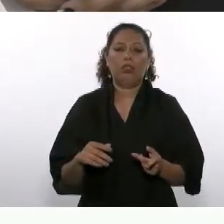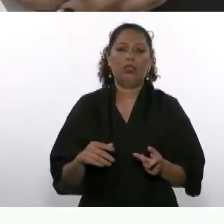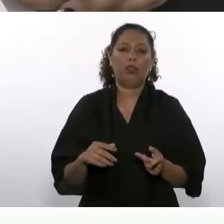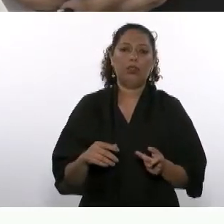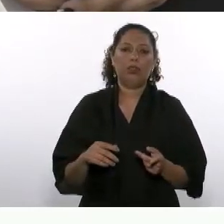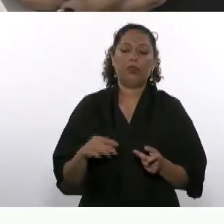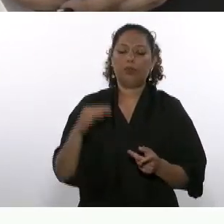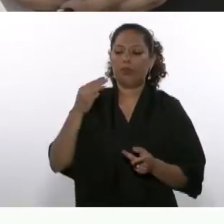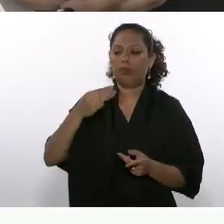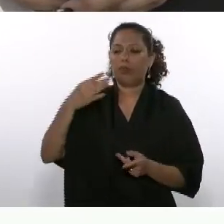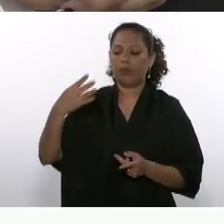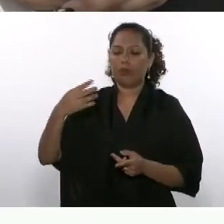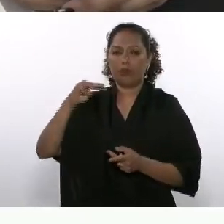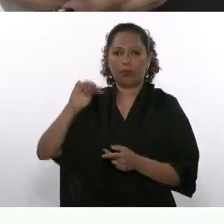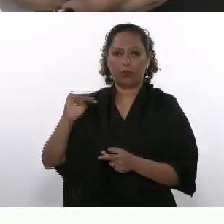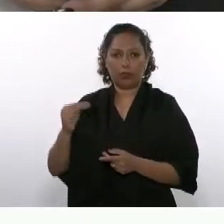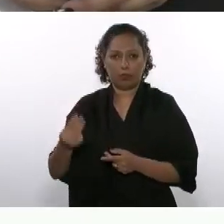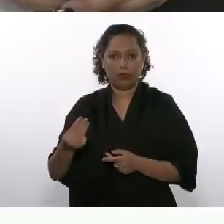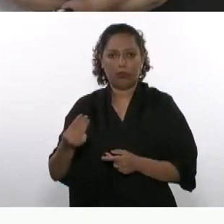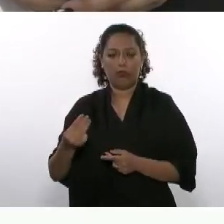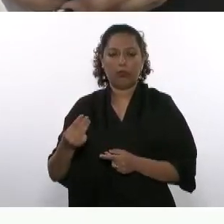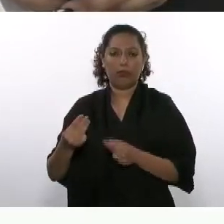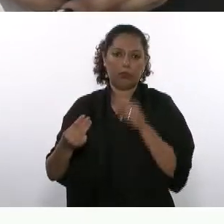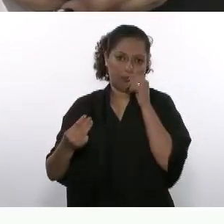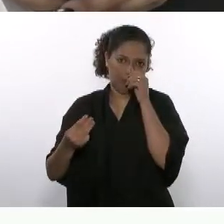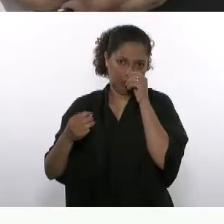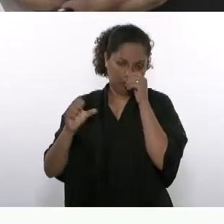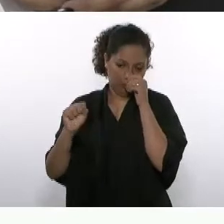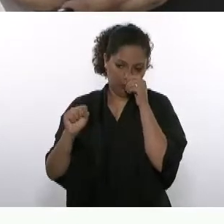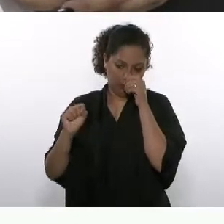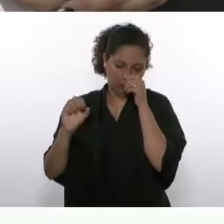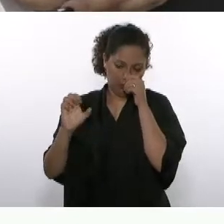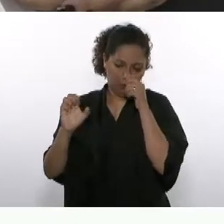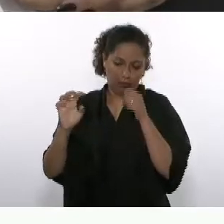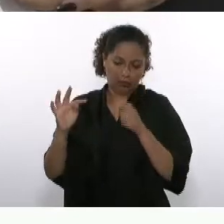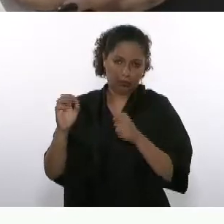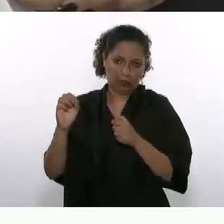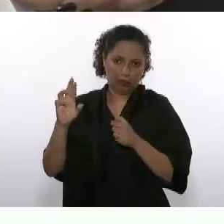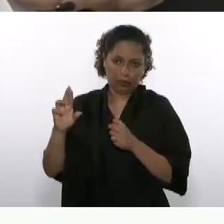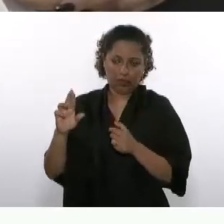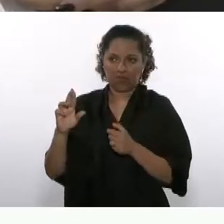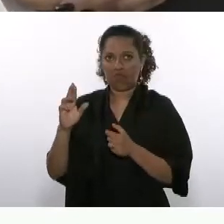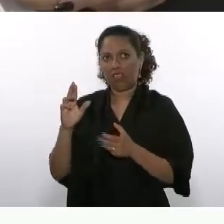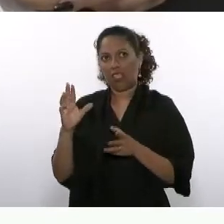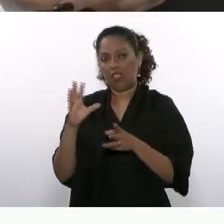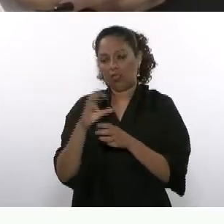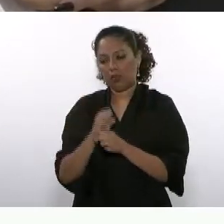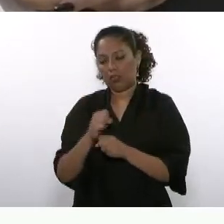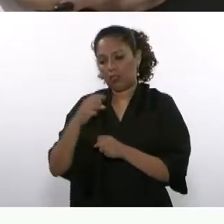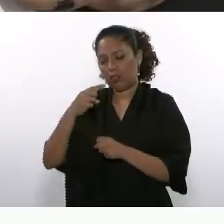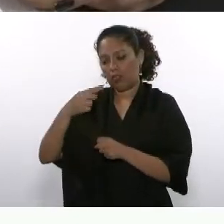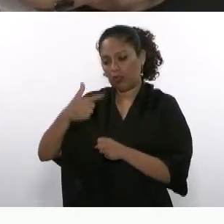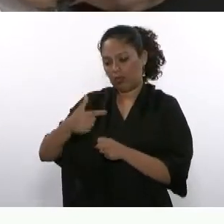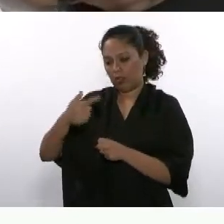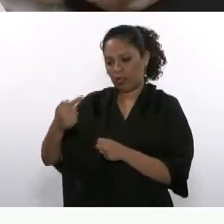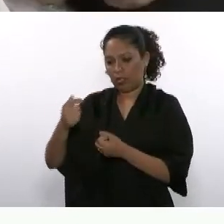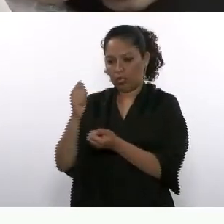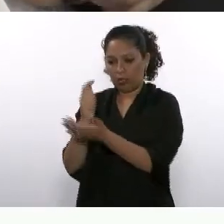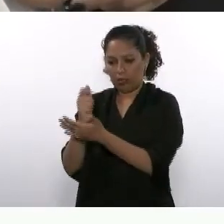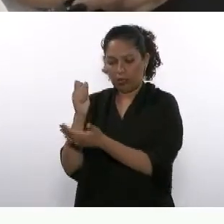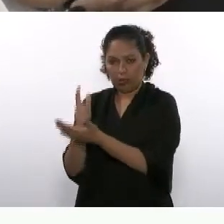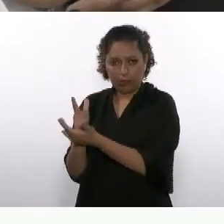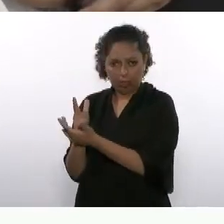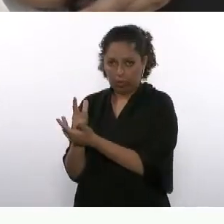e os 34 milhões da Setur, sendo 27 e alguma coisa para despesas correntes, que aí